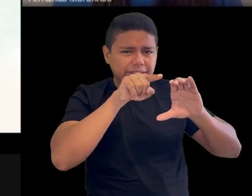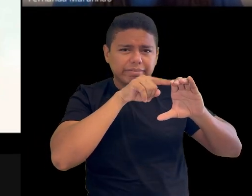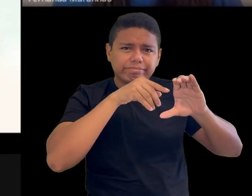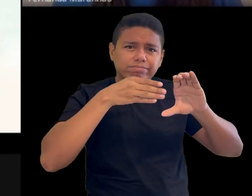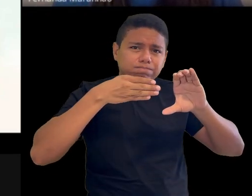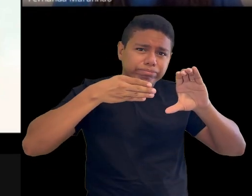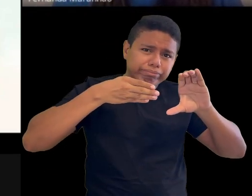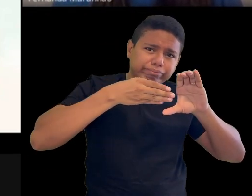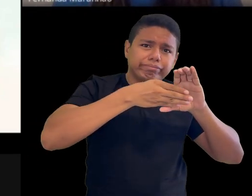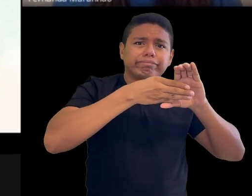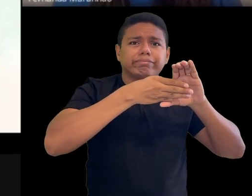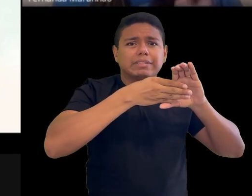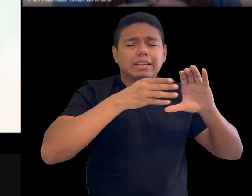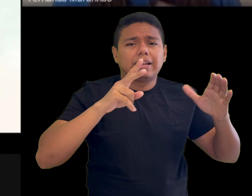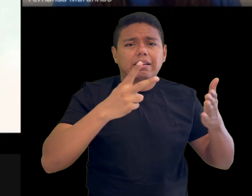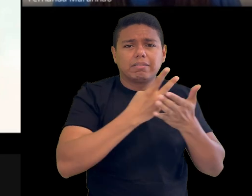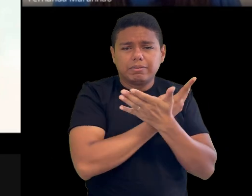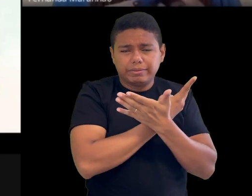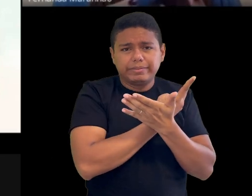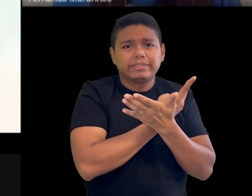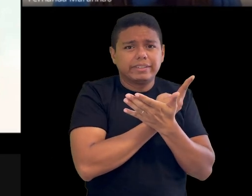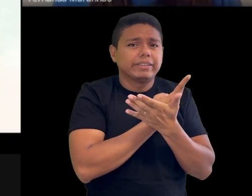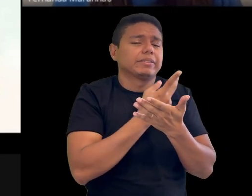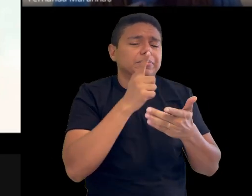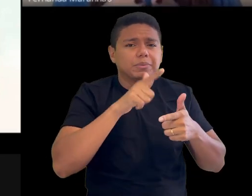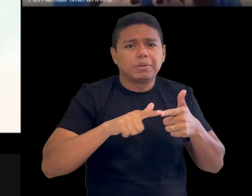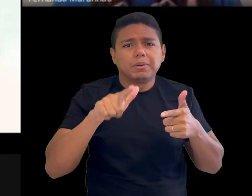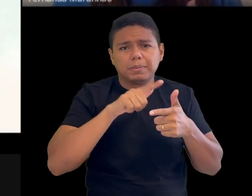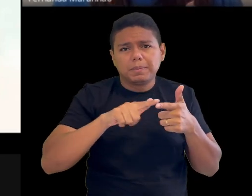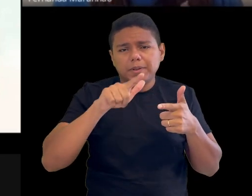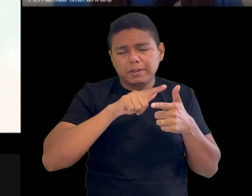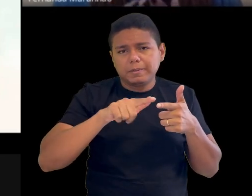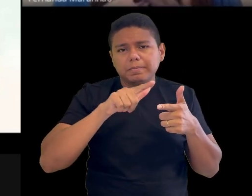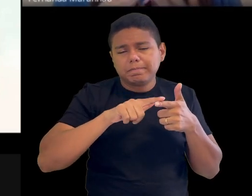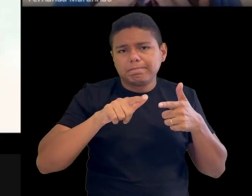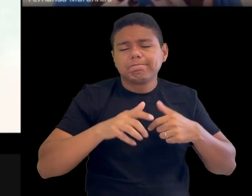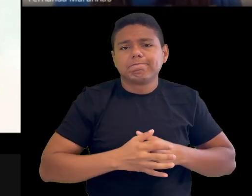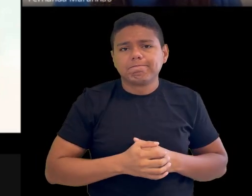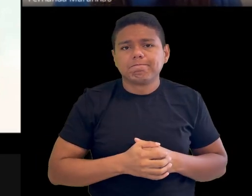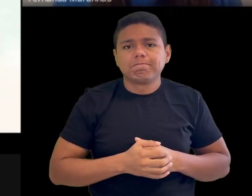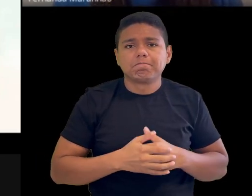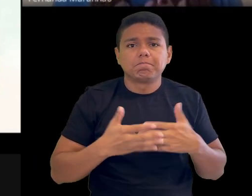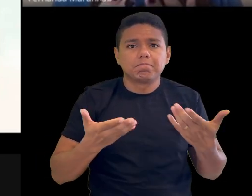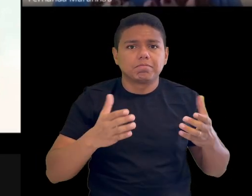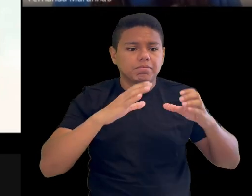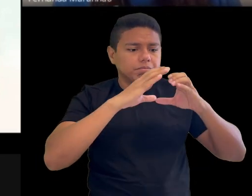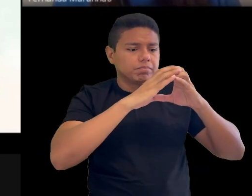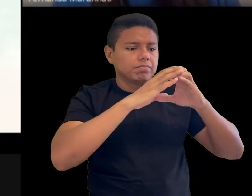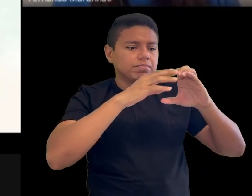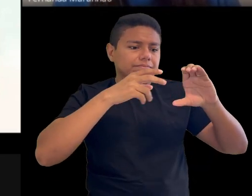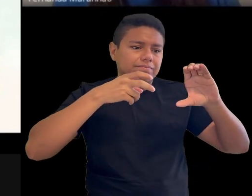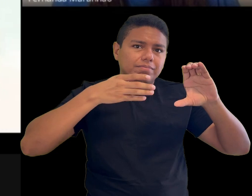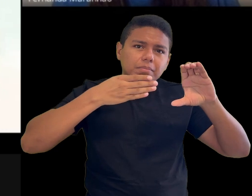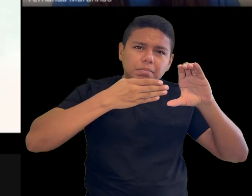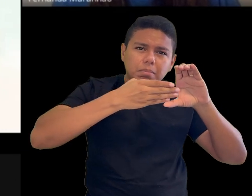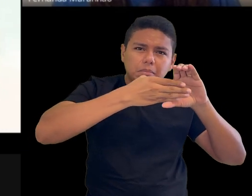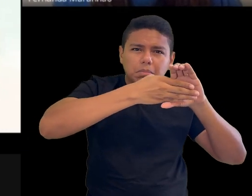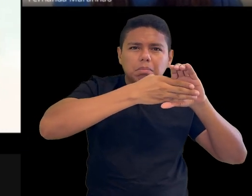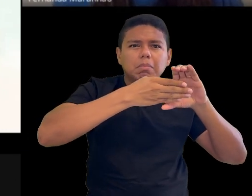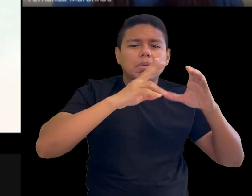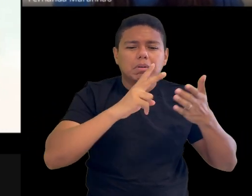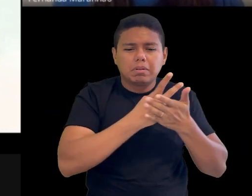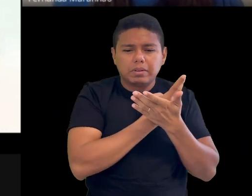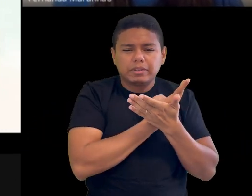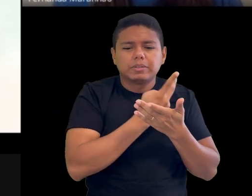formação adequada da gravidez, em que a placenta invade a decídua, invade o miométrio, e forma fístulas com os